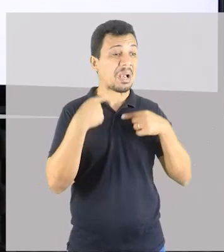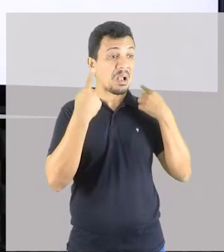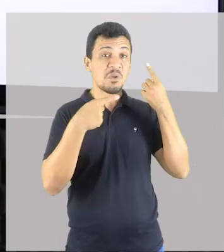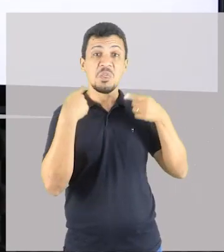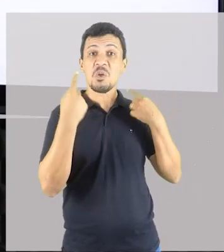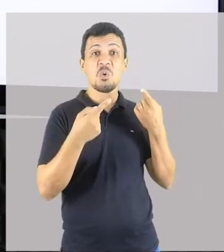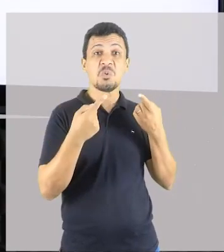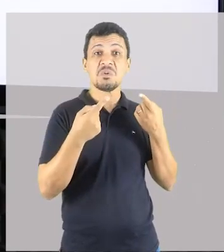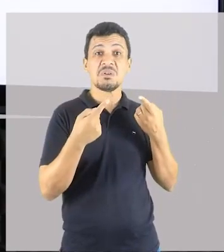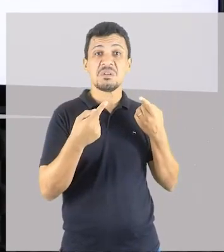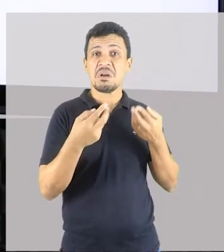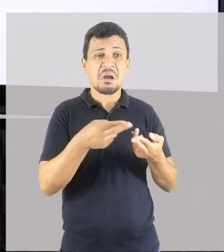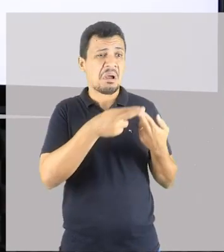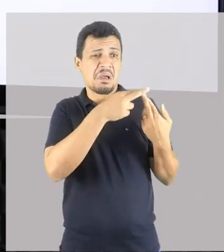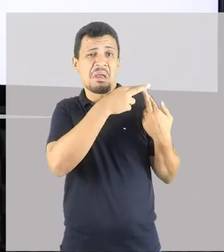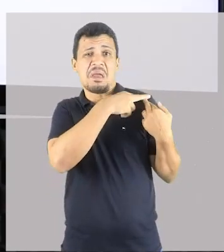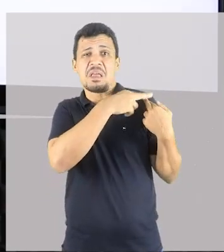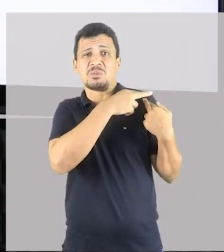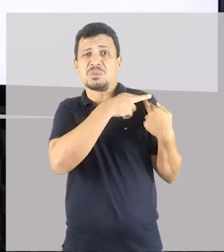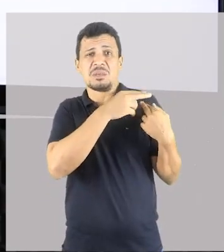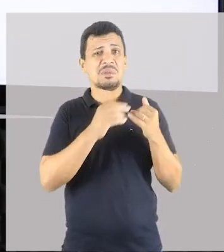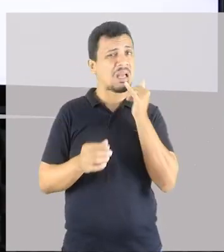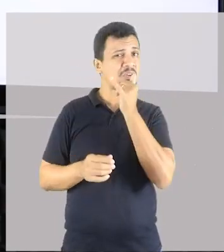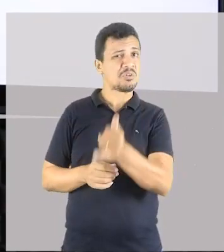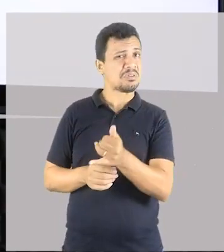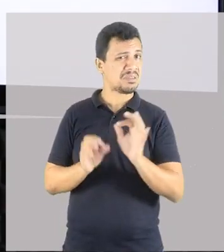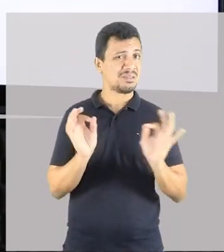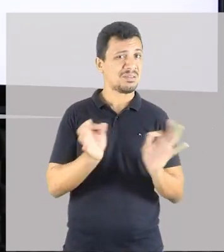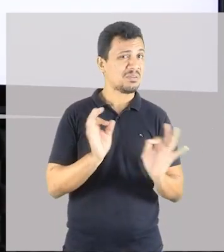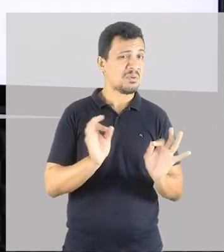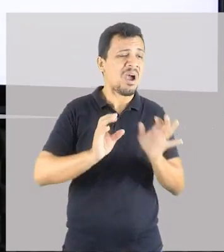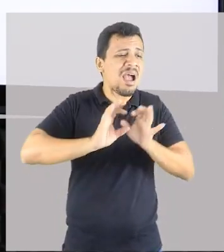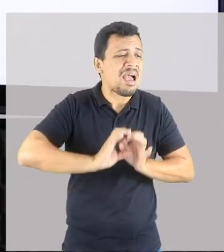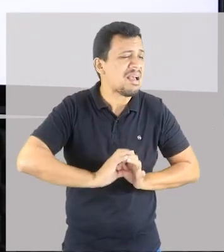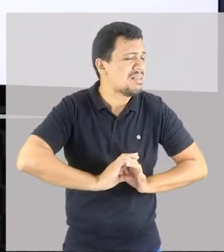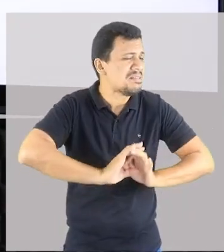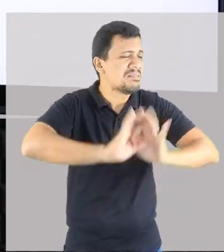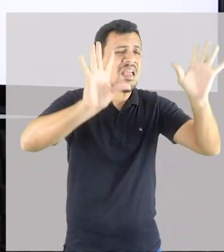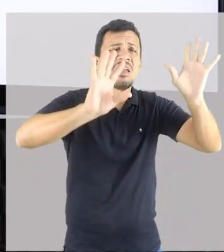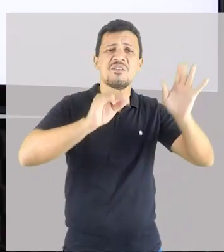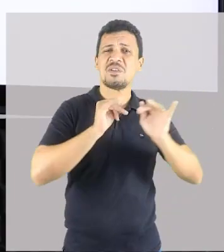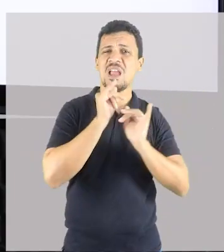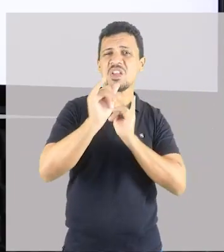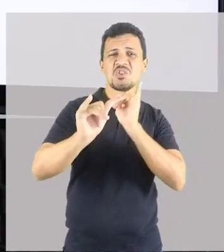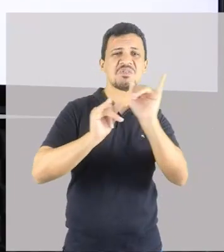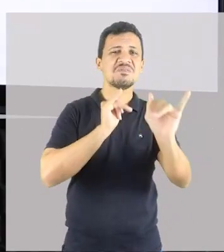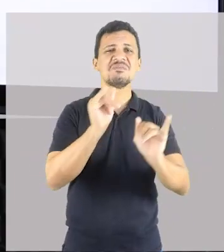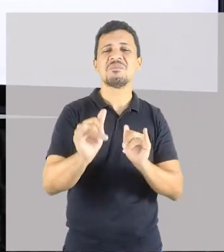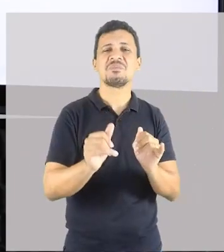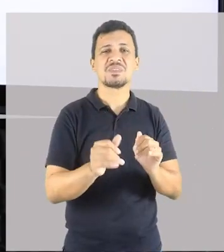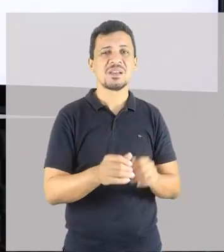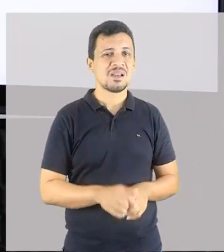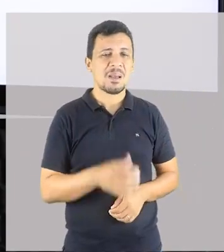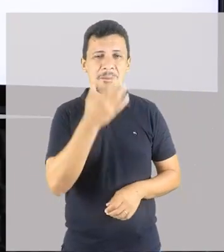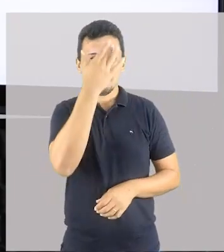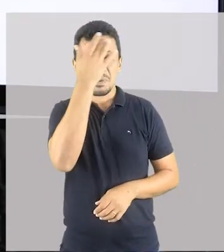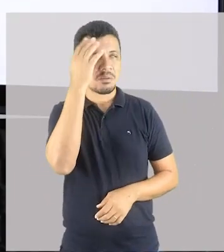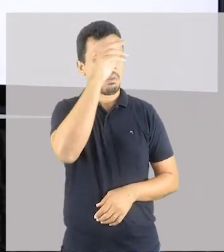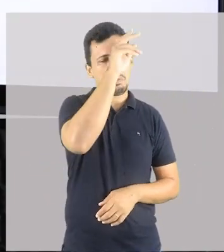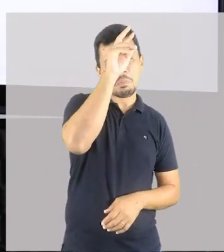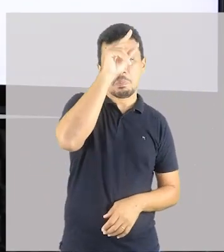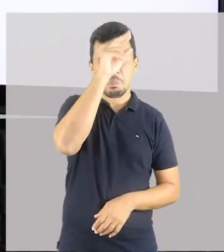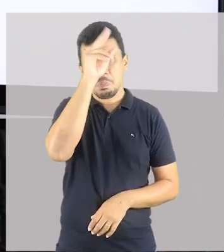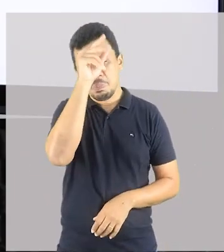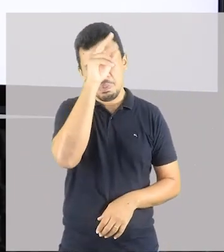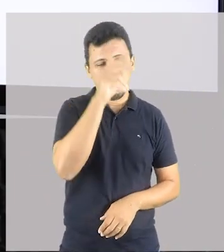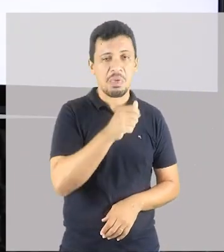Porque o louco não tem compromisso com o que ele diz. Ele tem liberdade para dizer o que ele quer, certo? Dos bêbados, que também não tem